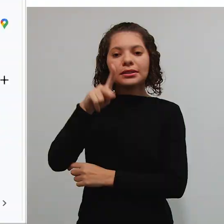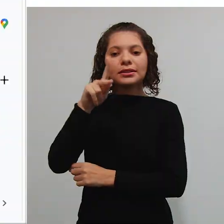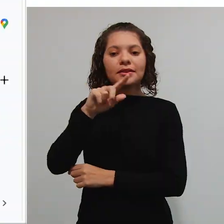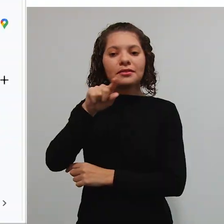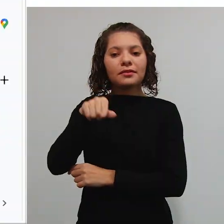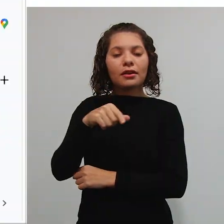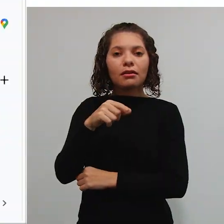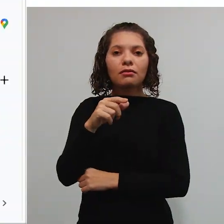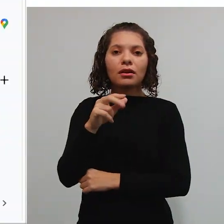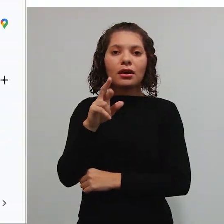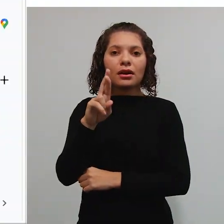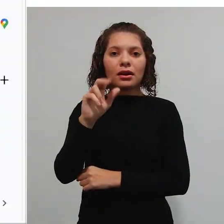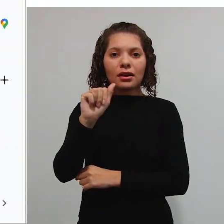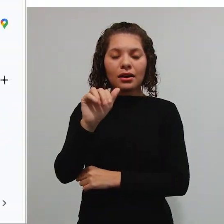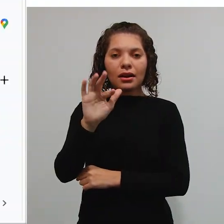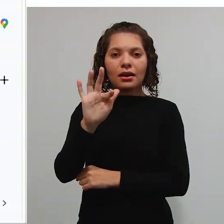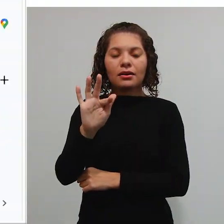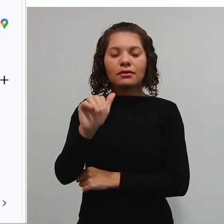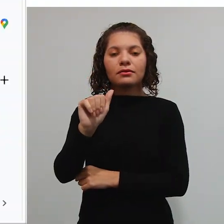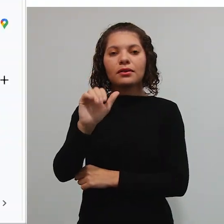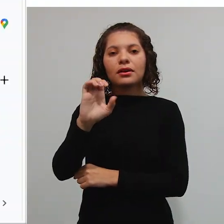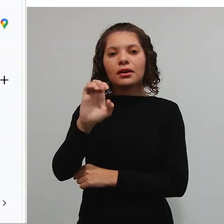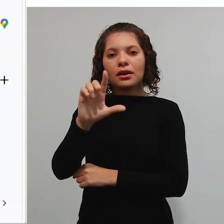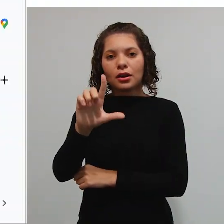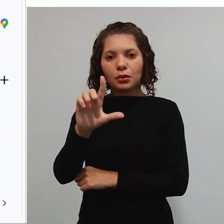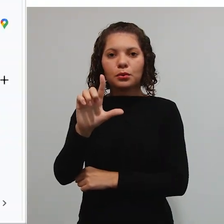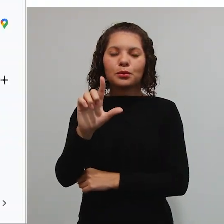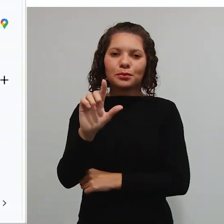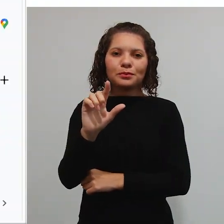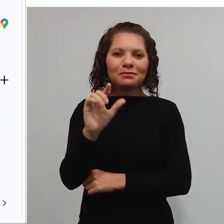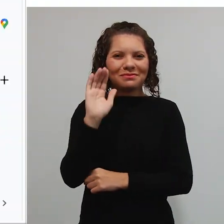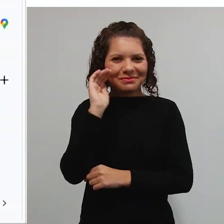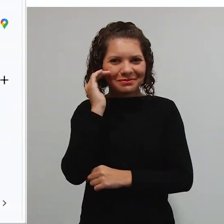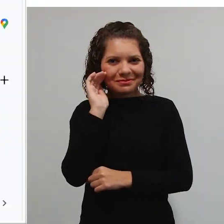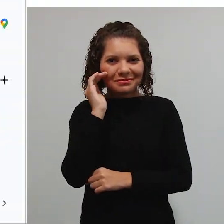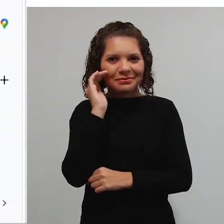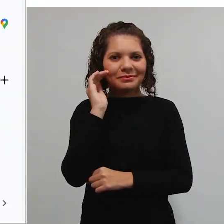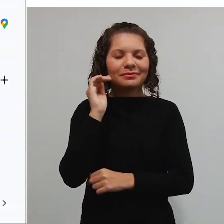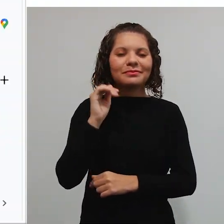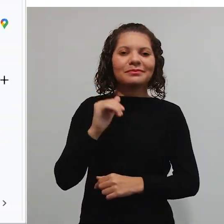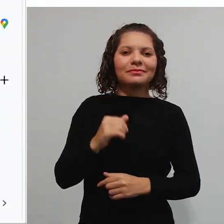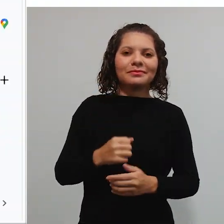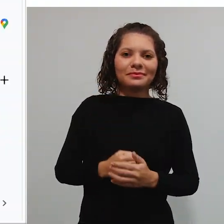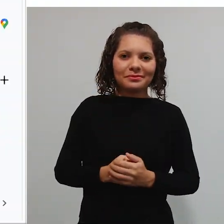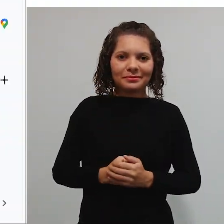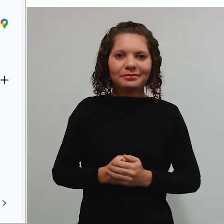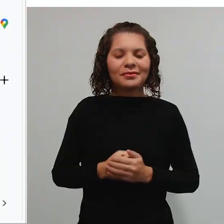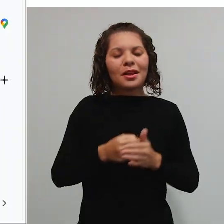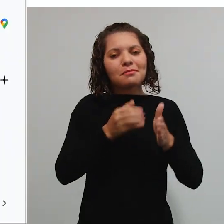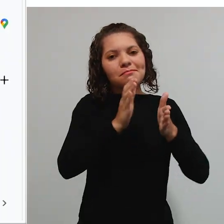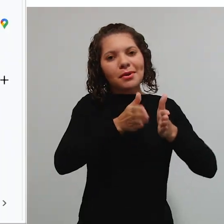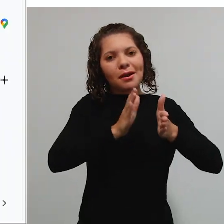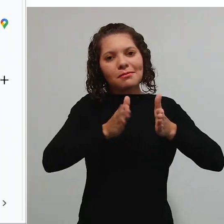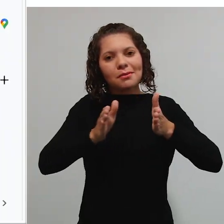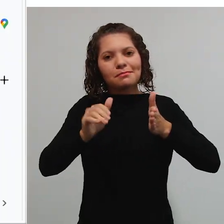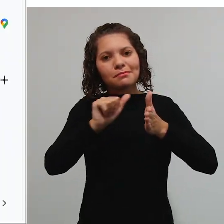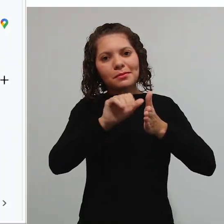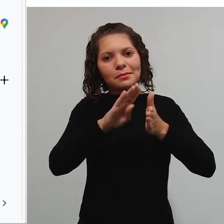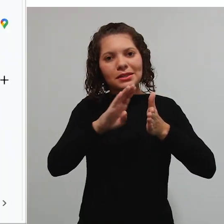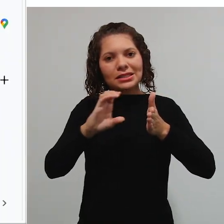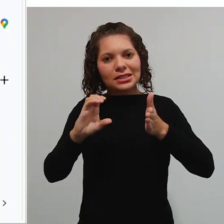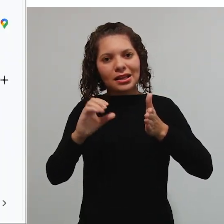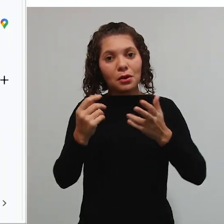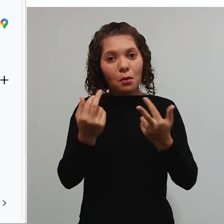Rafael, certo? Não tem ponto, tá, gente? Não tem ponto, não tem aquele ponto ali, não. Tá? E aí você segue a ordem alfabética nessa